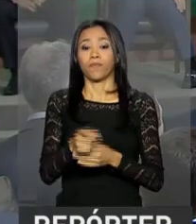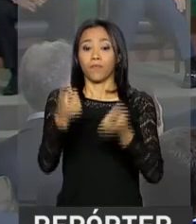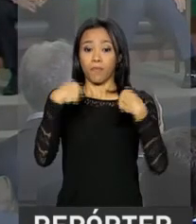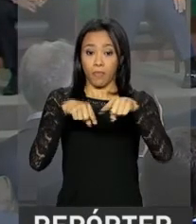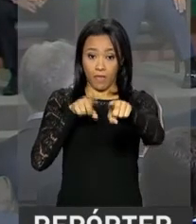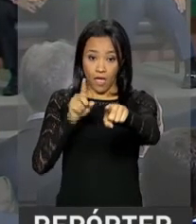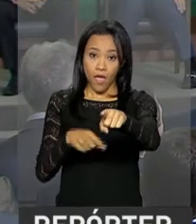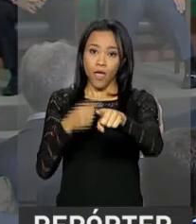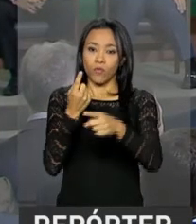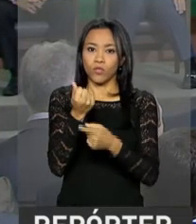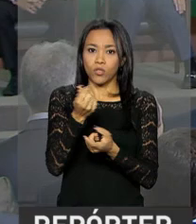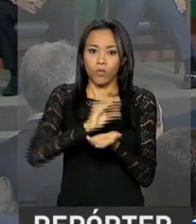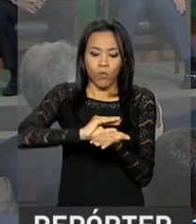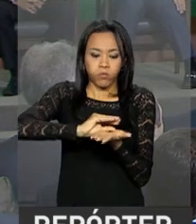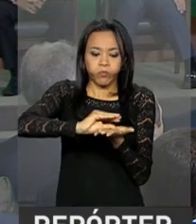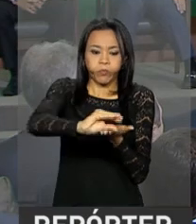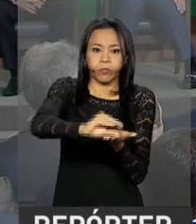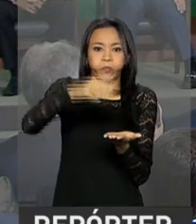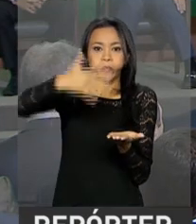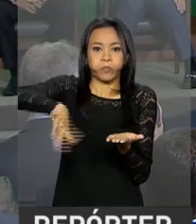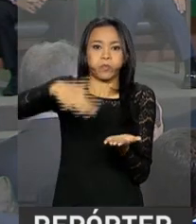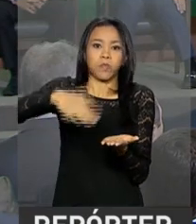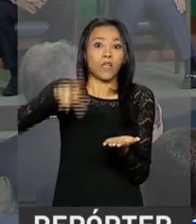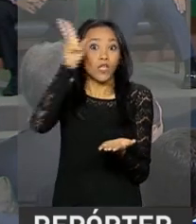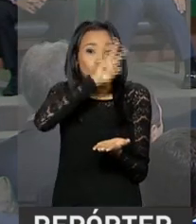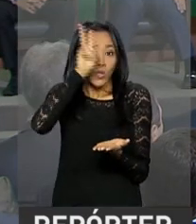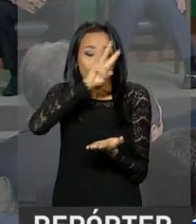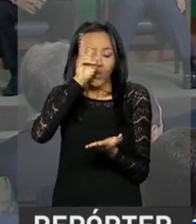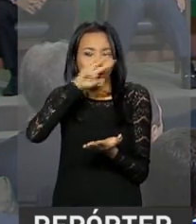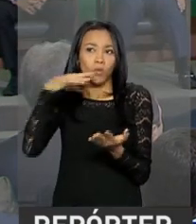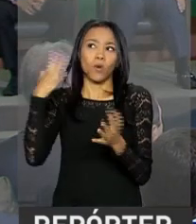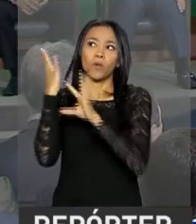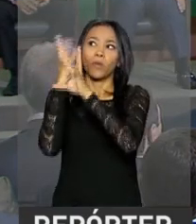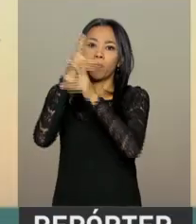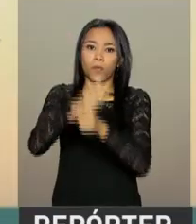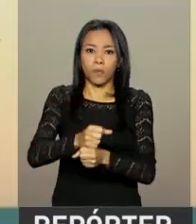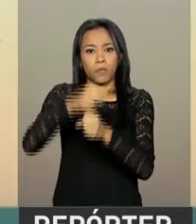não tem água para o semiárido nordestino brasileiro